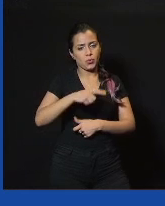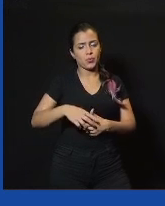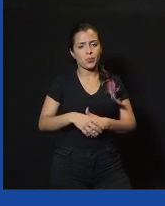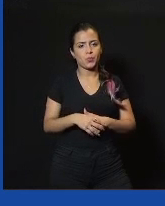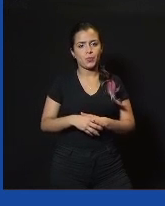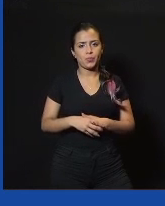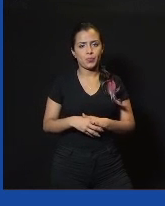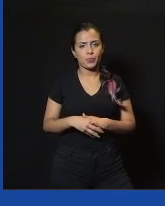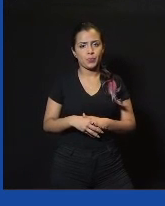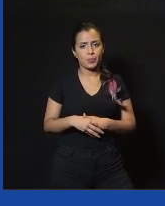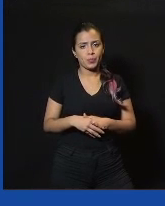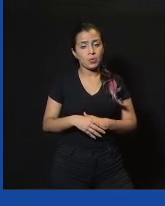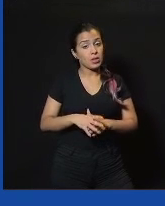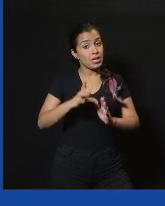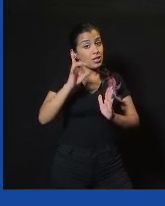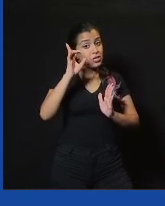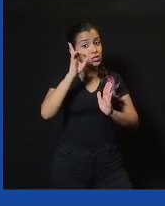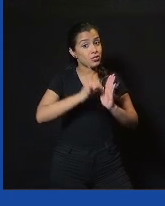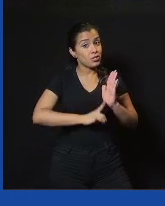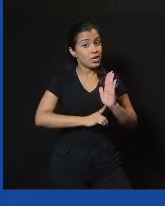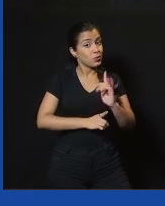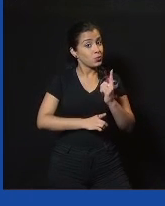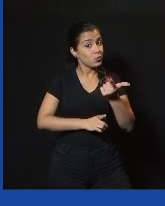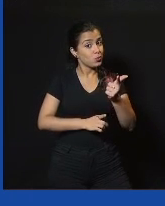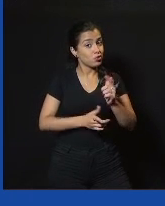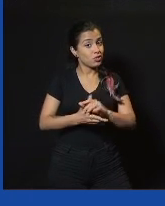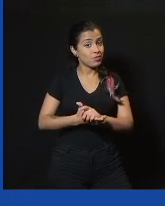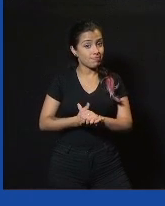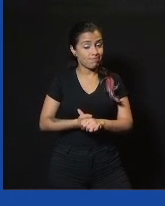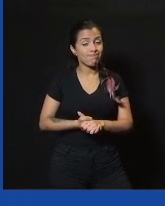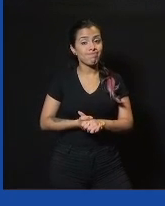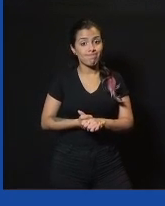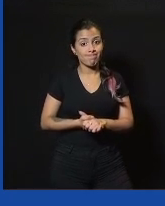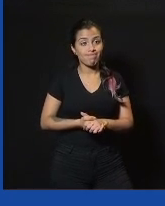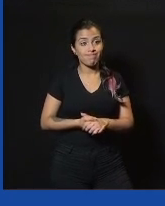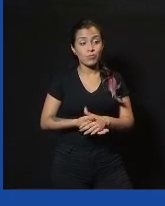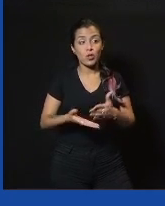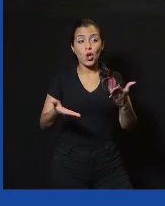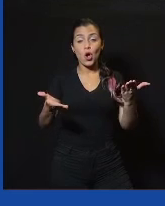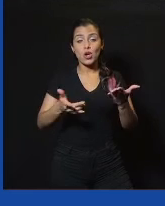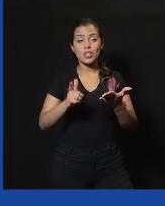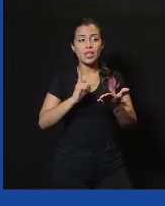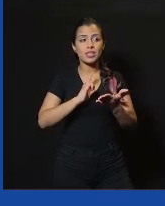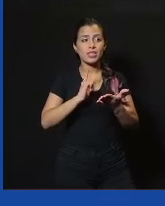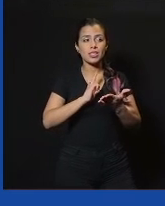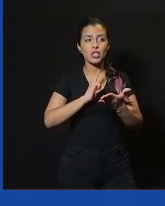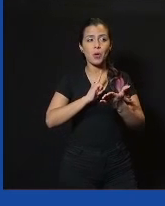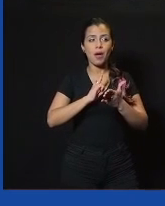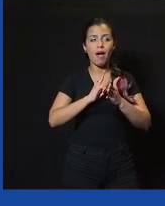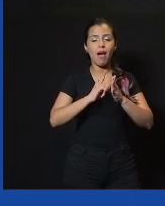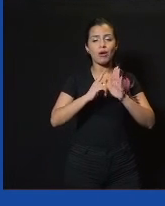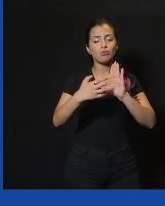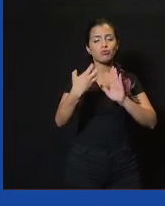mesmo sem ter direito a isso. Essa nova versão da lei do Gerson do século XXI.